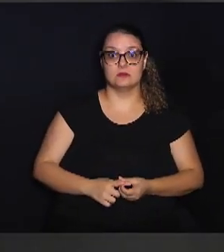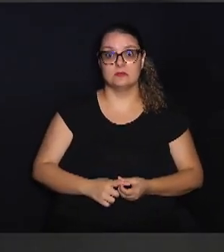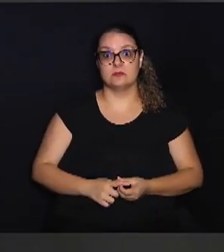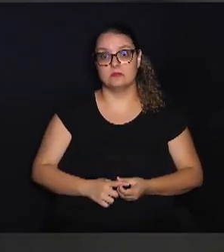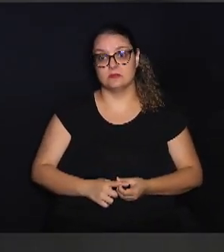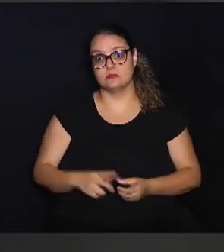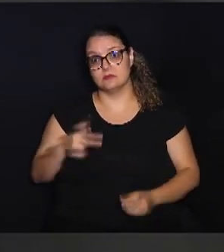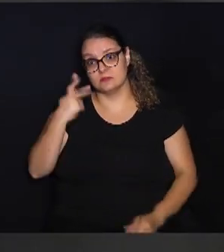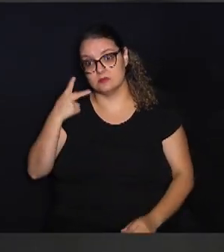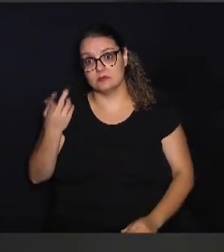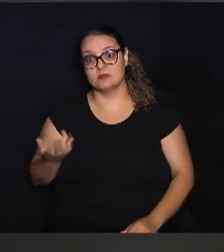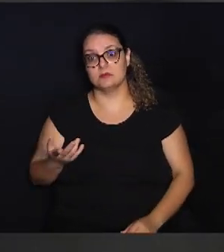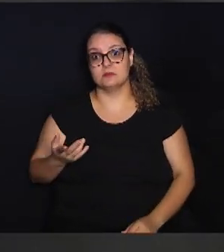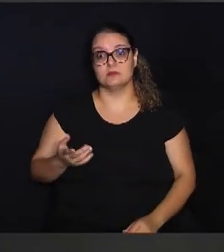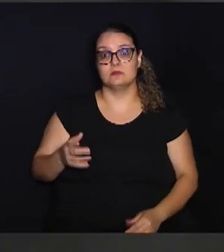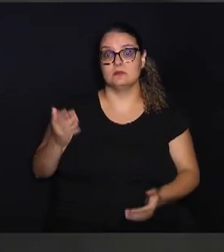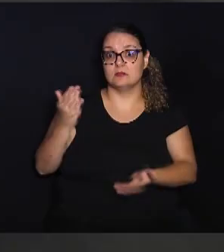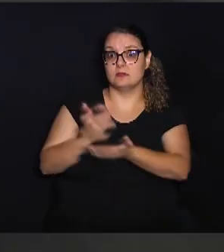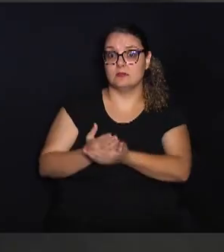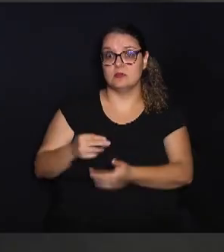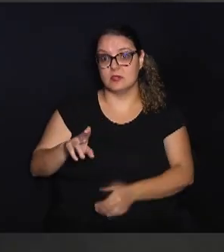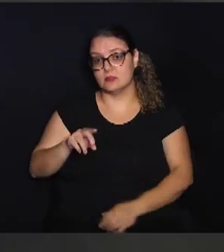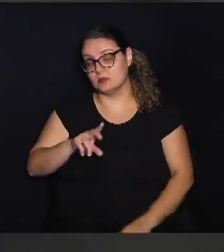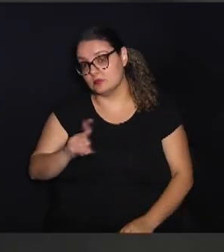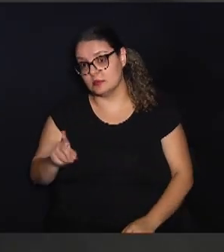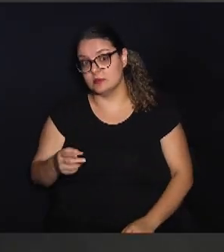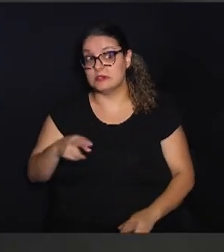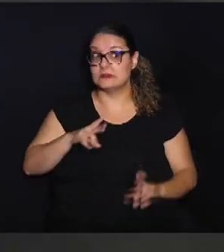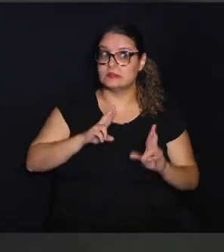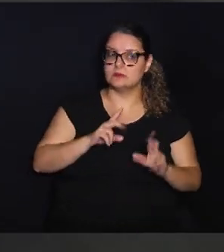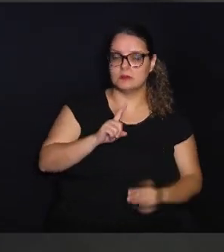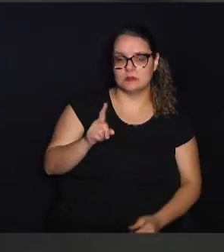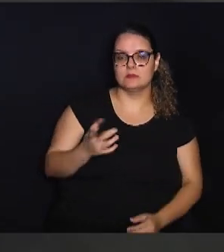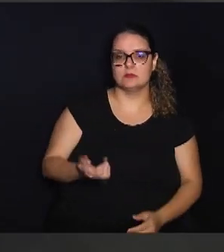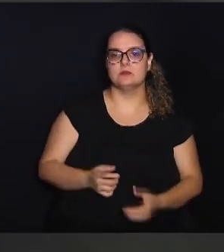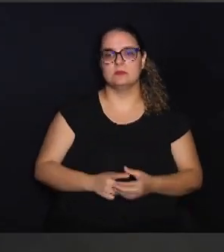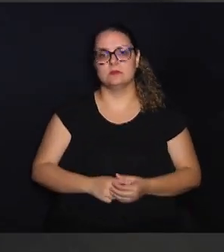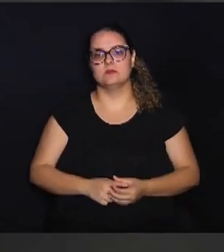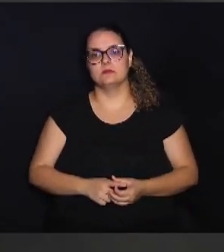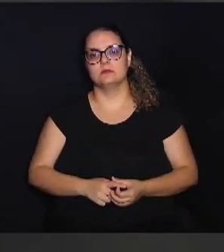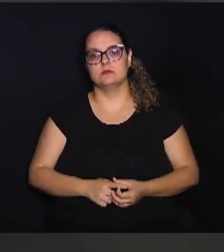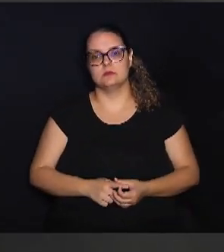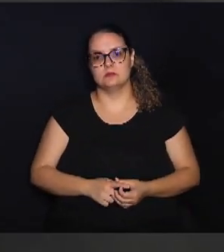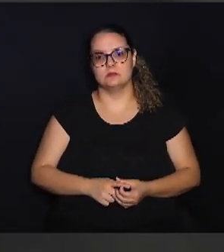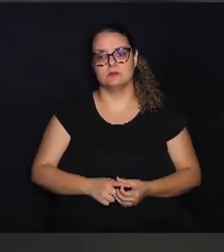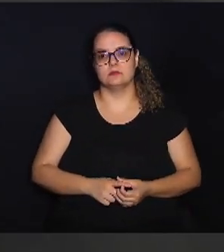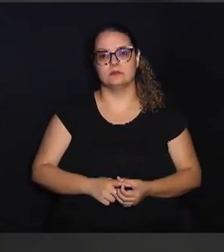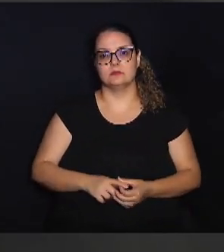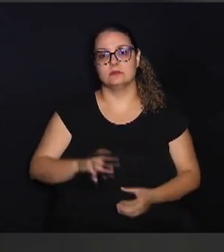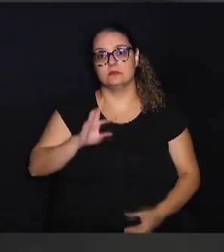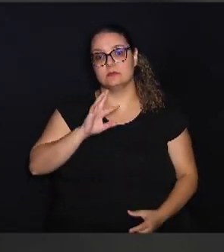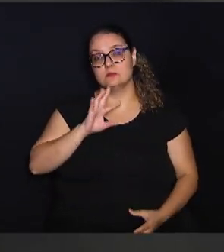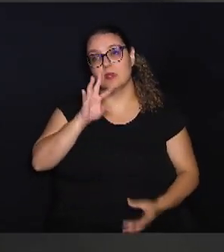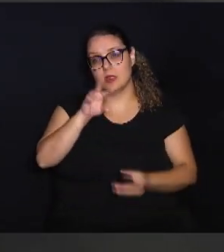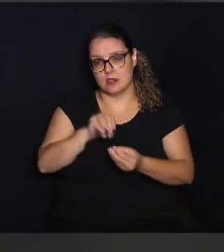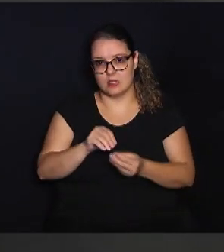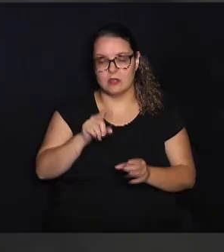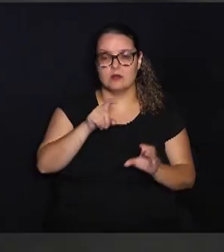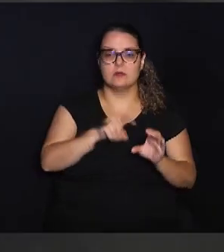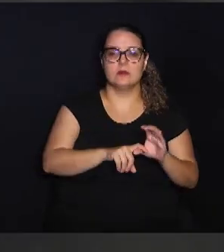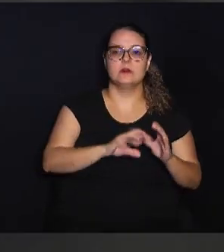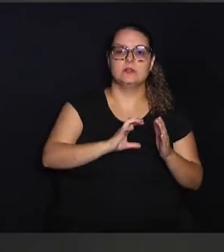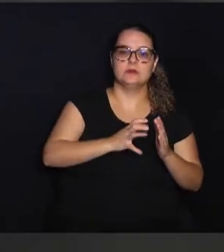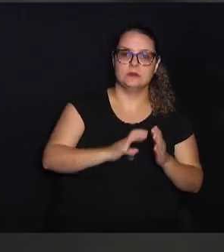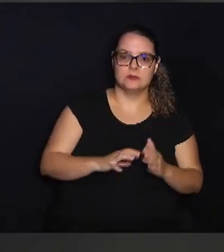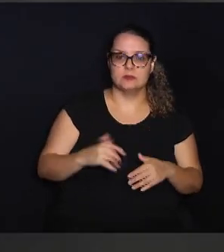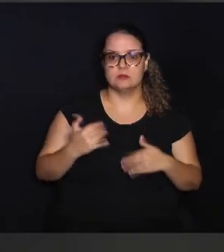política eu penduro a chuteira ou não. Espero que não, para que eu chegue a essa conclusão. Vai depender do partido,